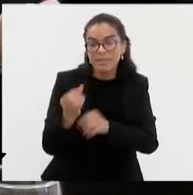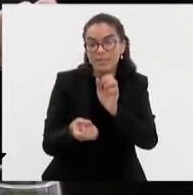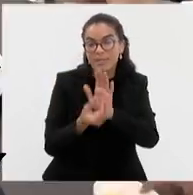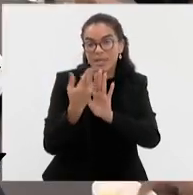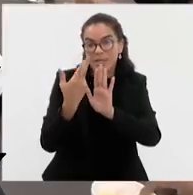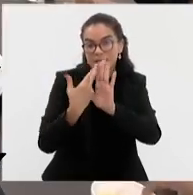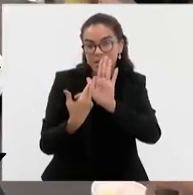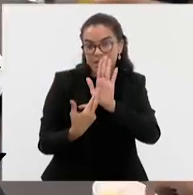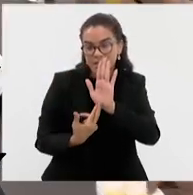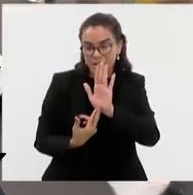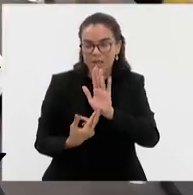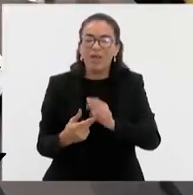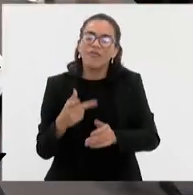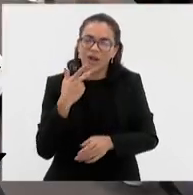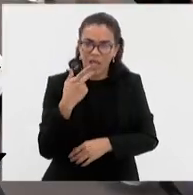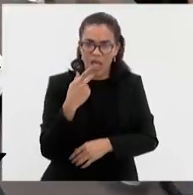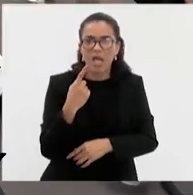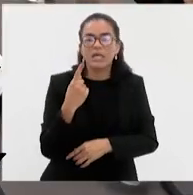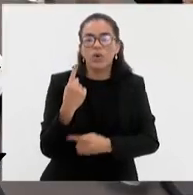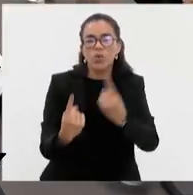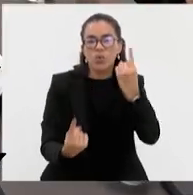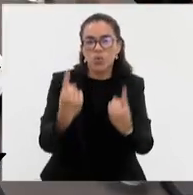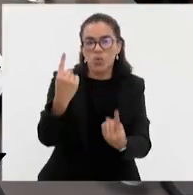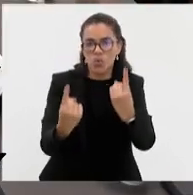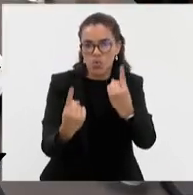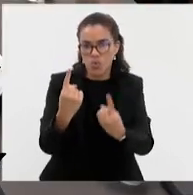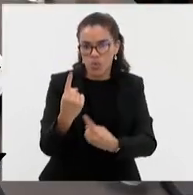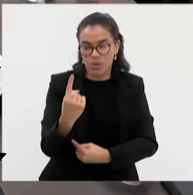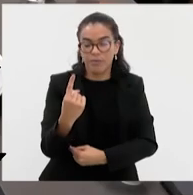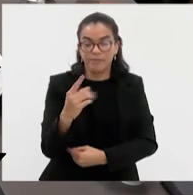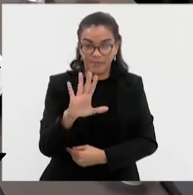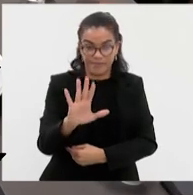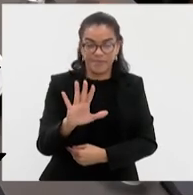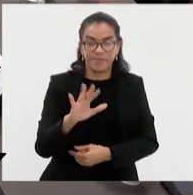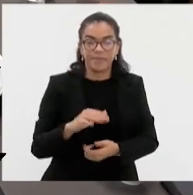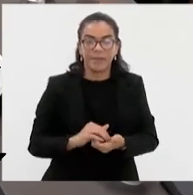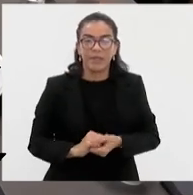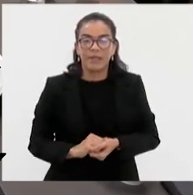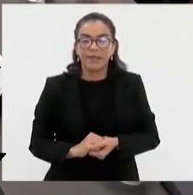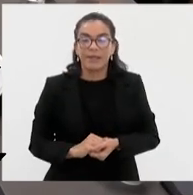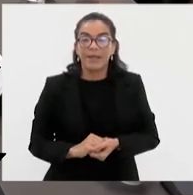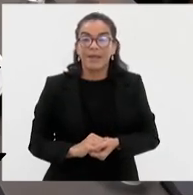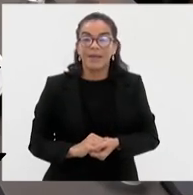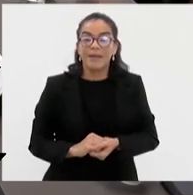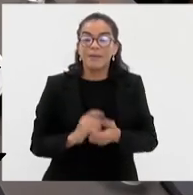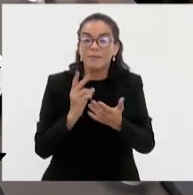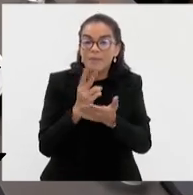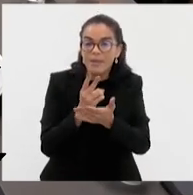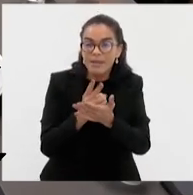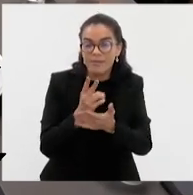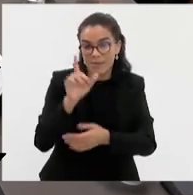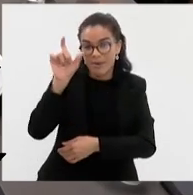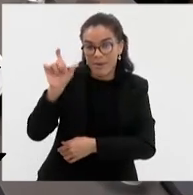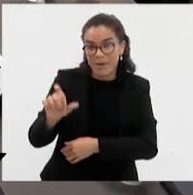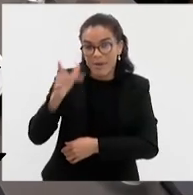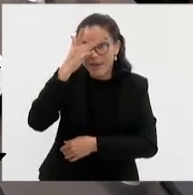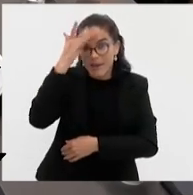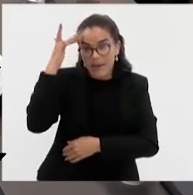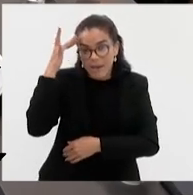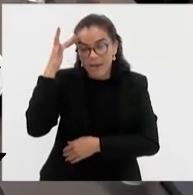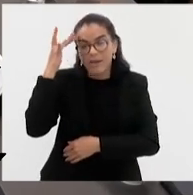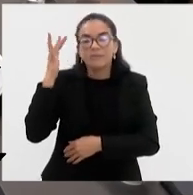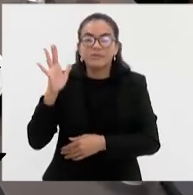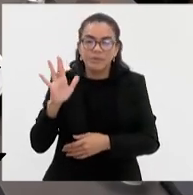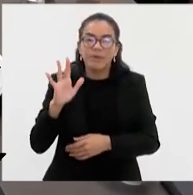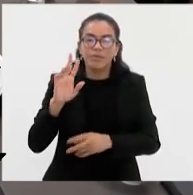Eu vou explicar por que defendo que é o único, um aspecto científico, brevemente, fazendo uma parte do aparte. Ainda que o indivíduo, depois de